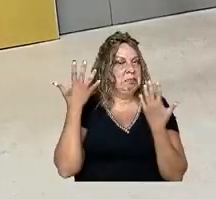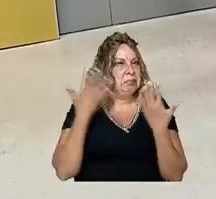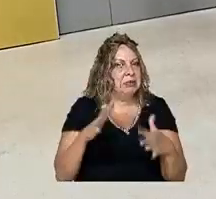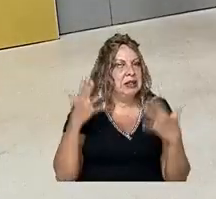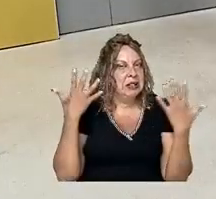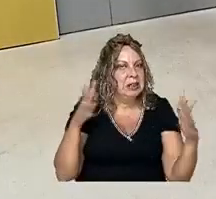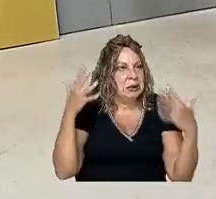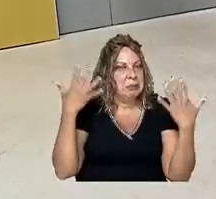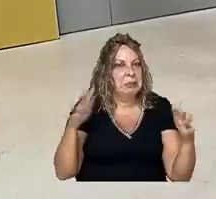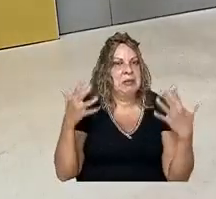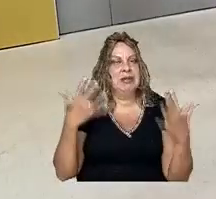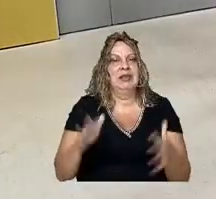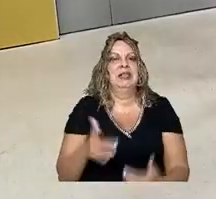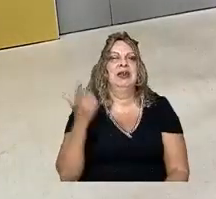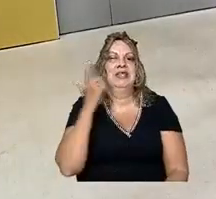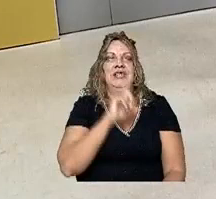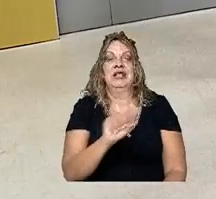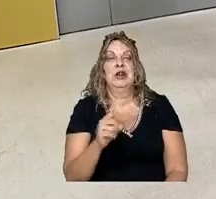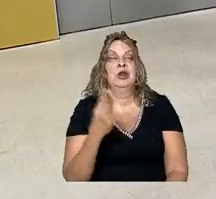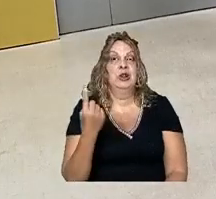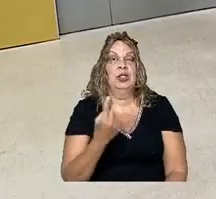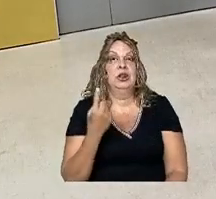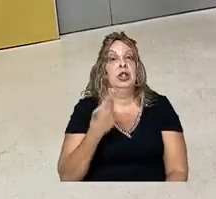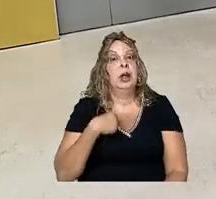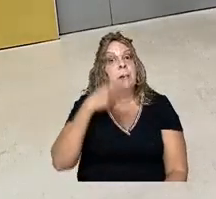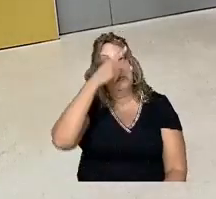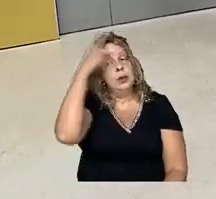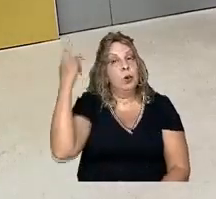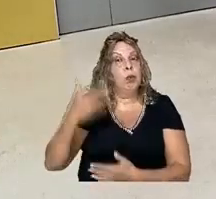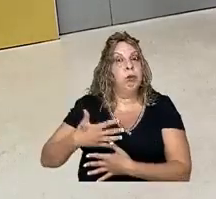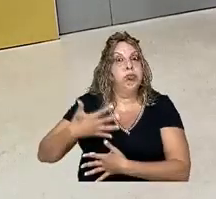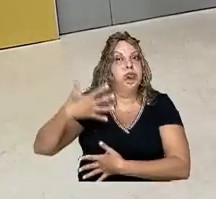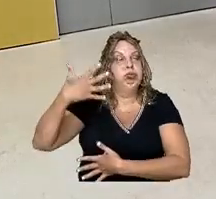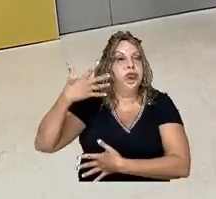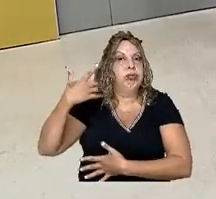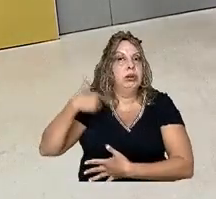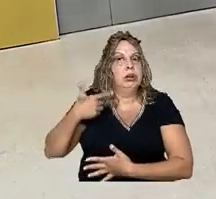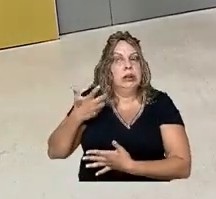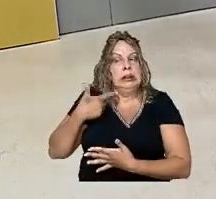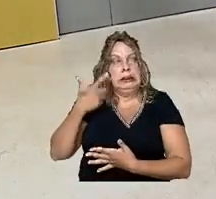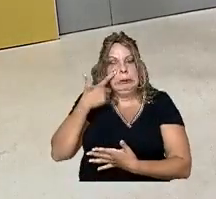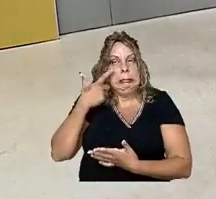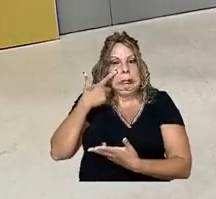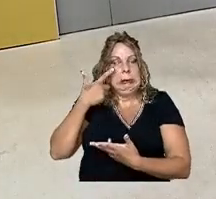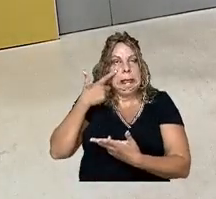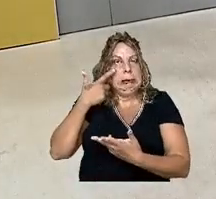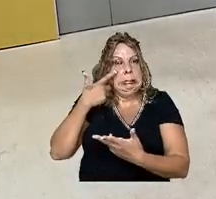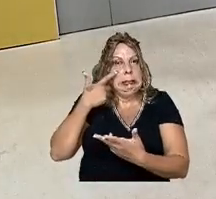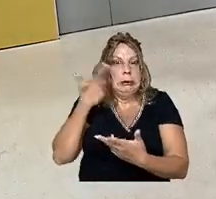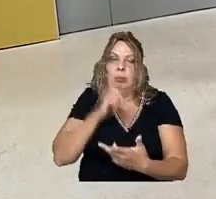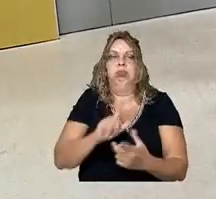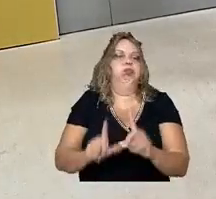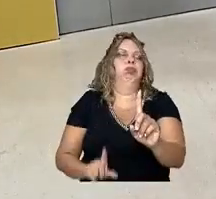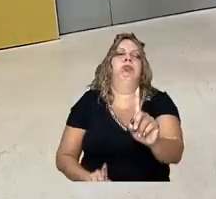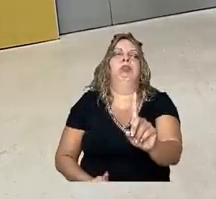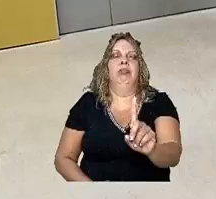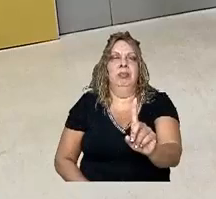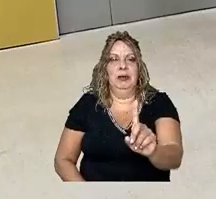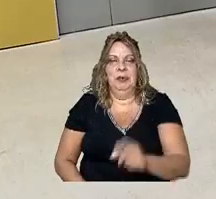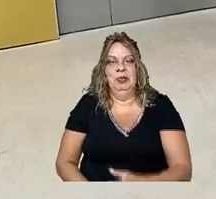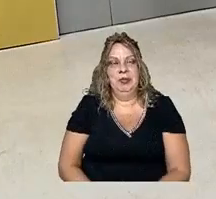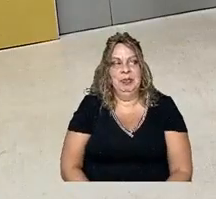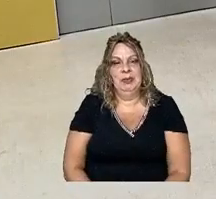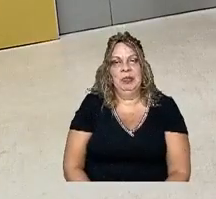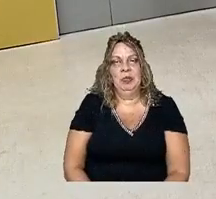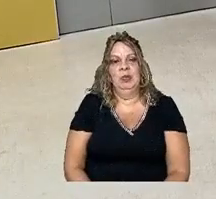aí, mais um contemplado e levou sozinho. Tinha uma galera querendo, mas não deu pra ninguém. Só ele que abraçou a felicidade. Ó, você quer